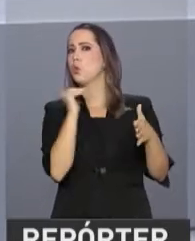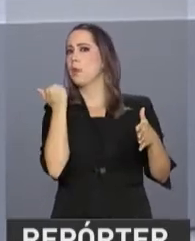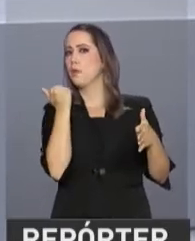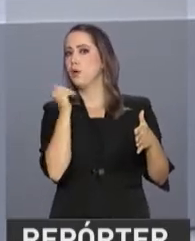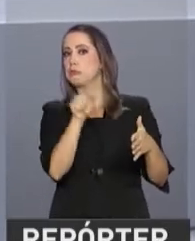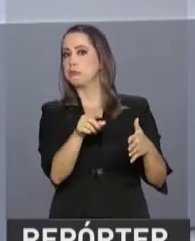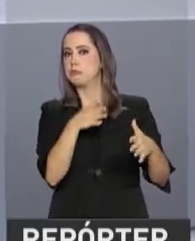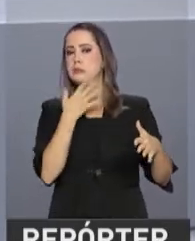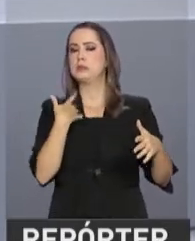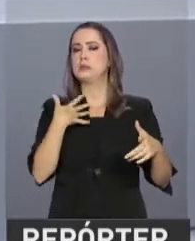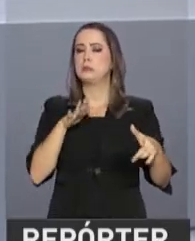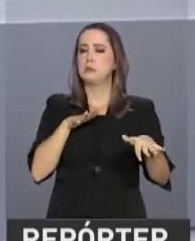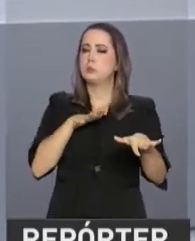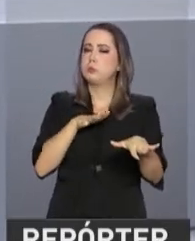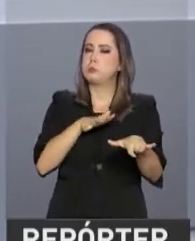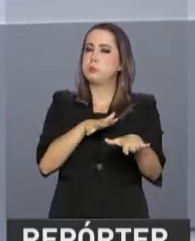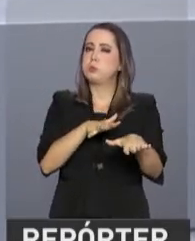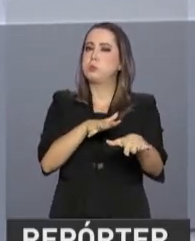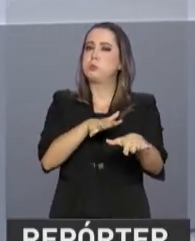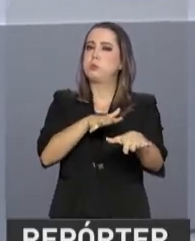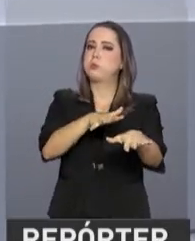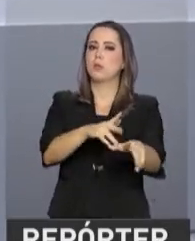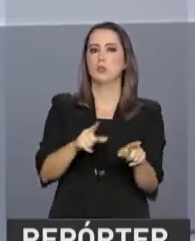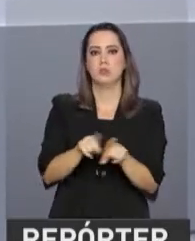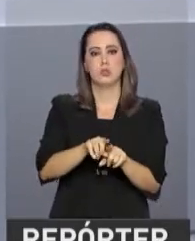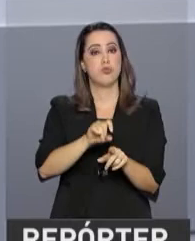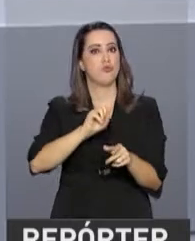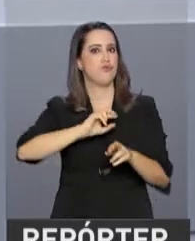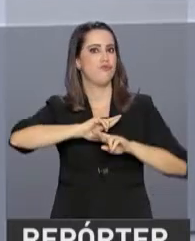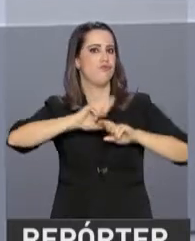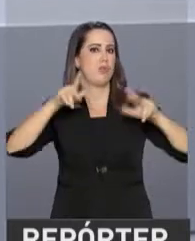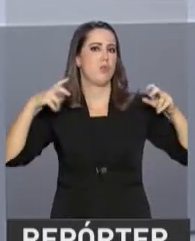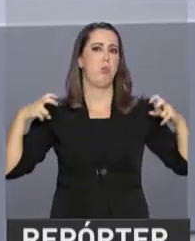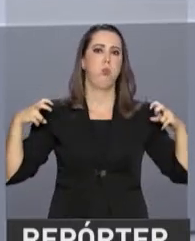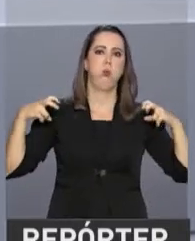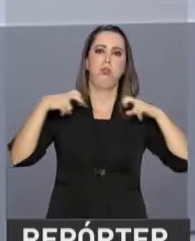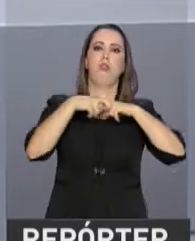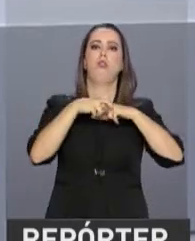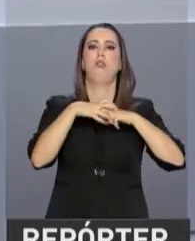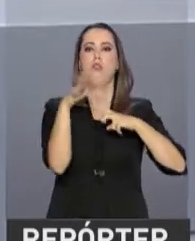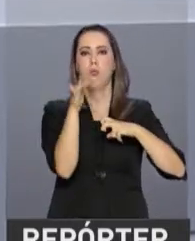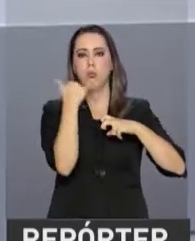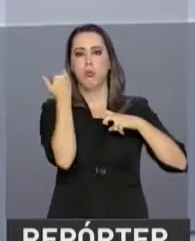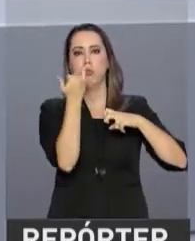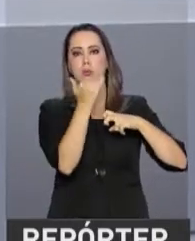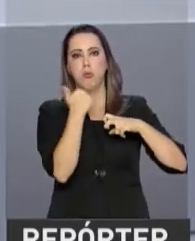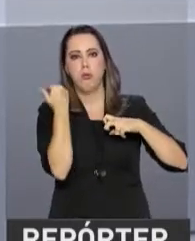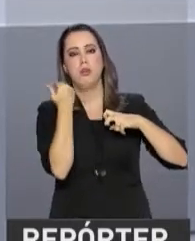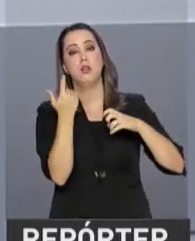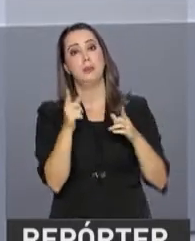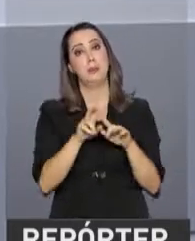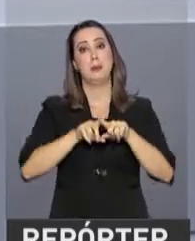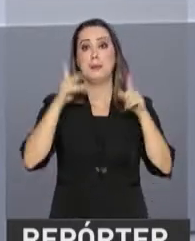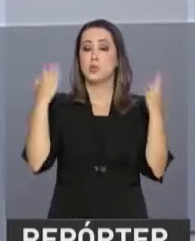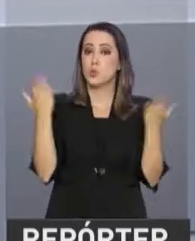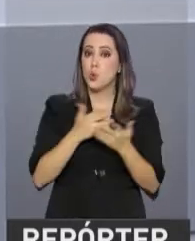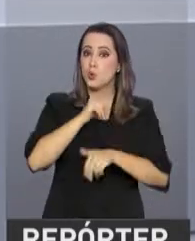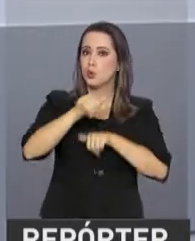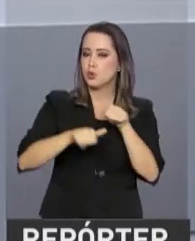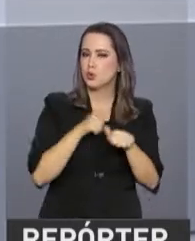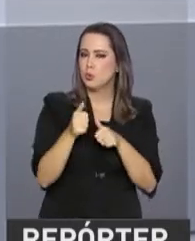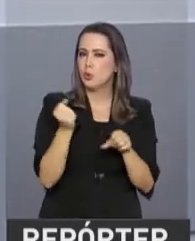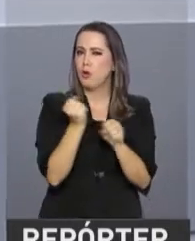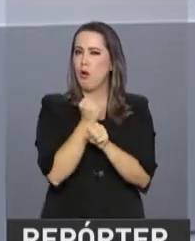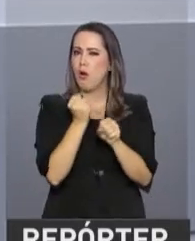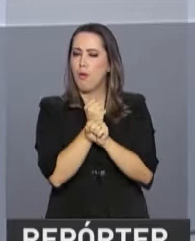tráfego intenso e muitos acidentes, vários deles fatais. Essa realidade deve mudar a partir de hoje, com a entrega de uma obra